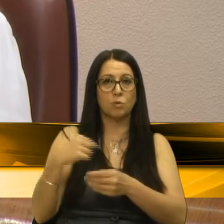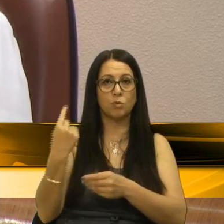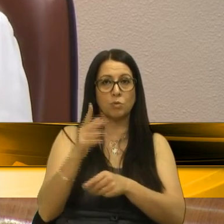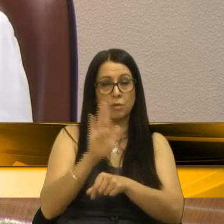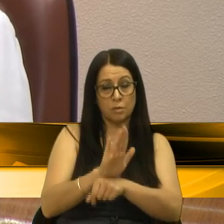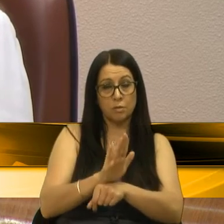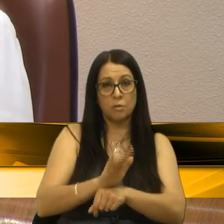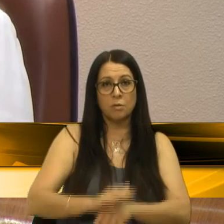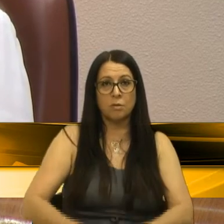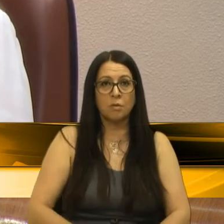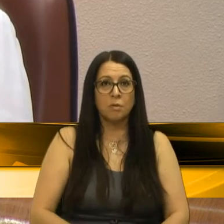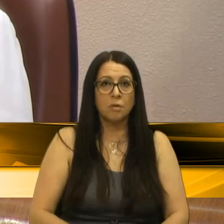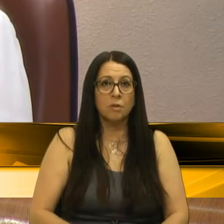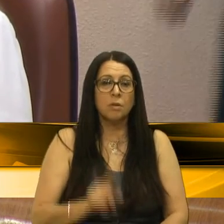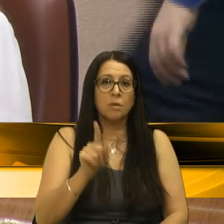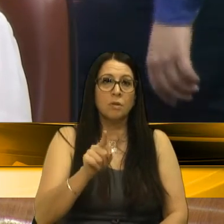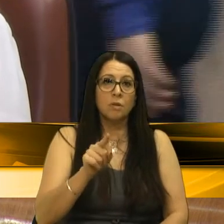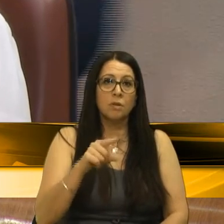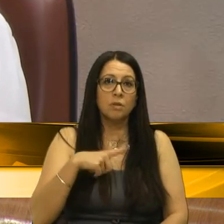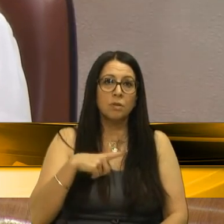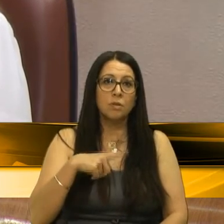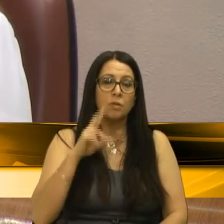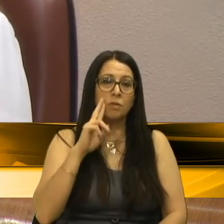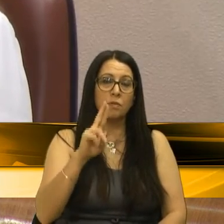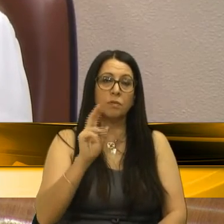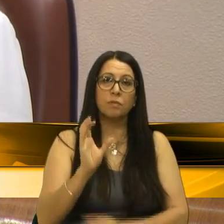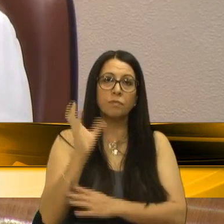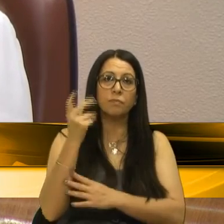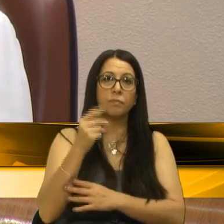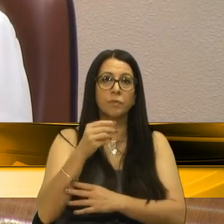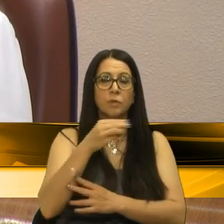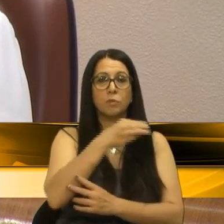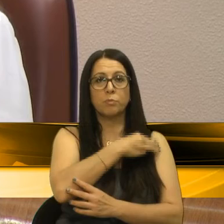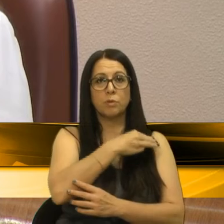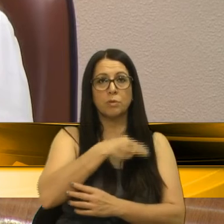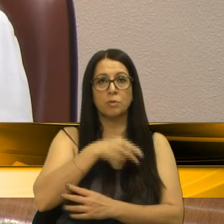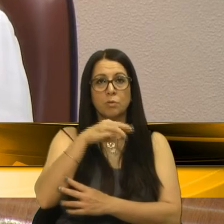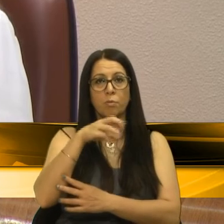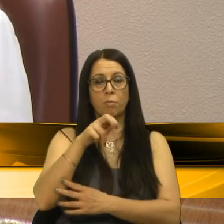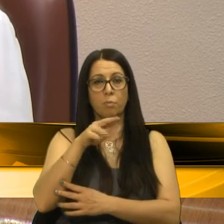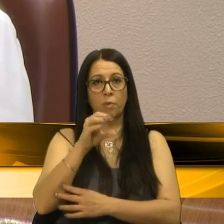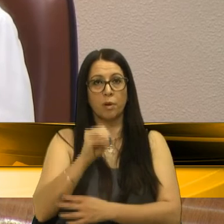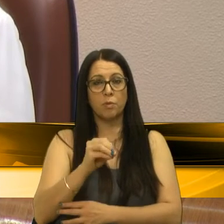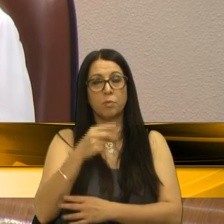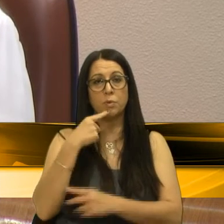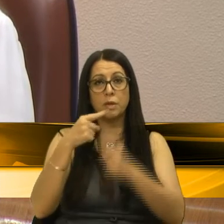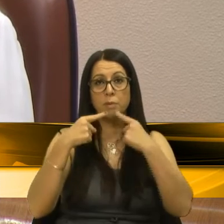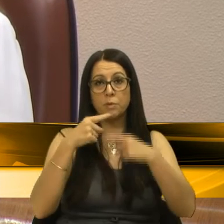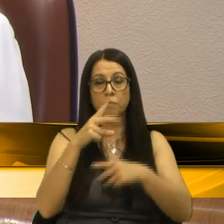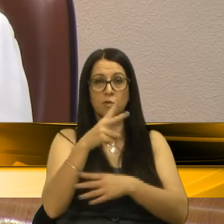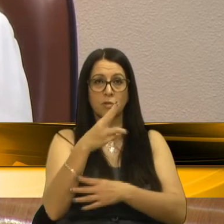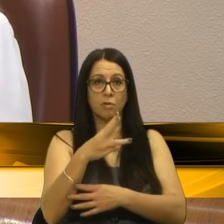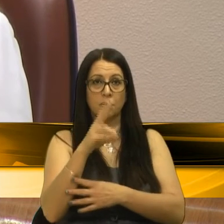assistência. Neste sentido, menciona a decisão do ministro Marco Aurélio na reclamação número